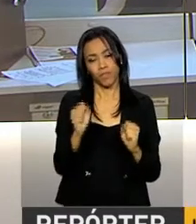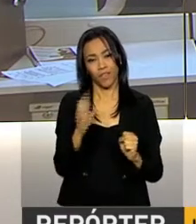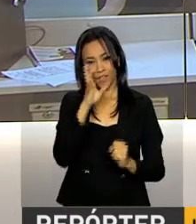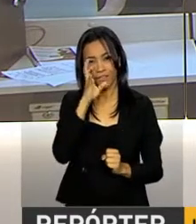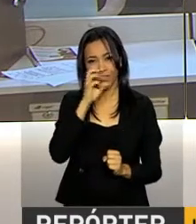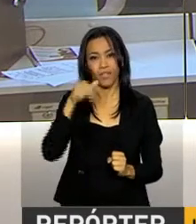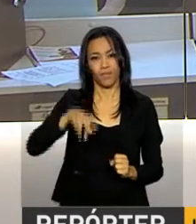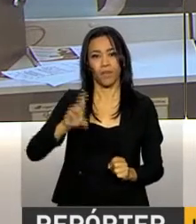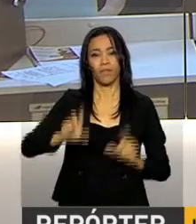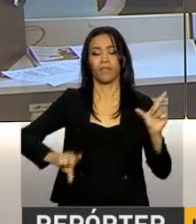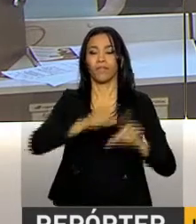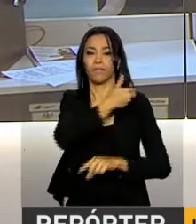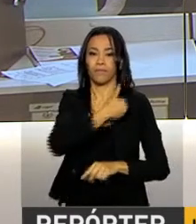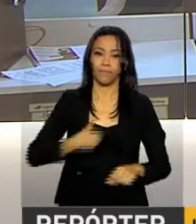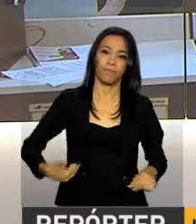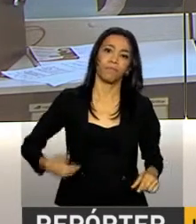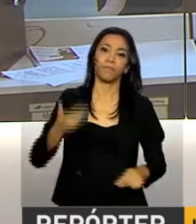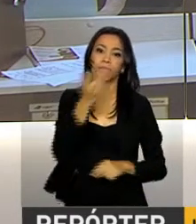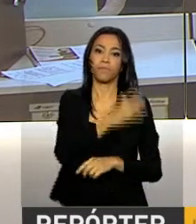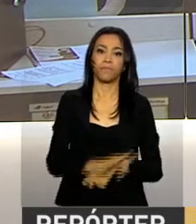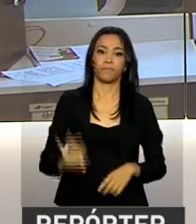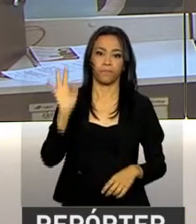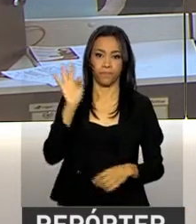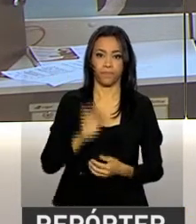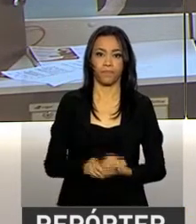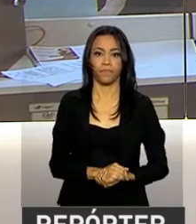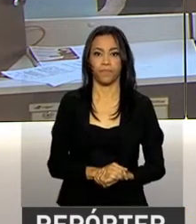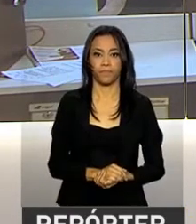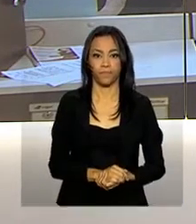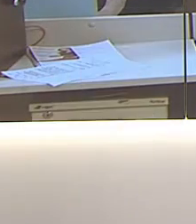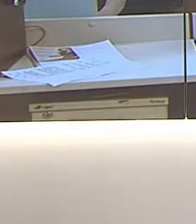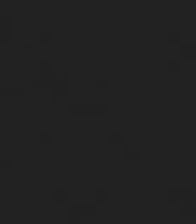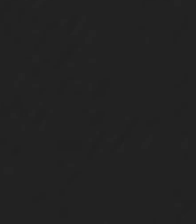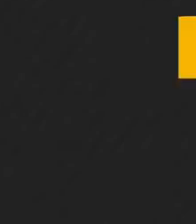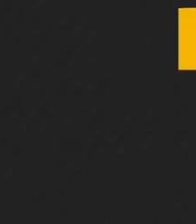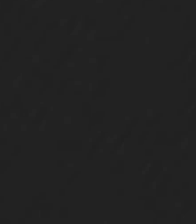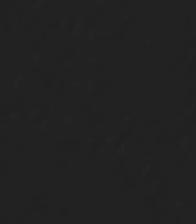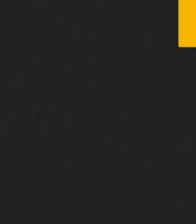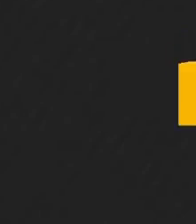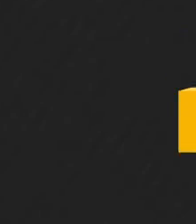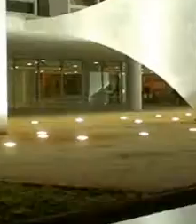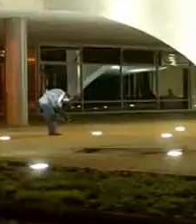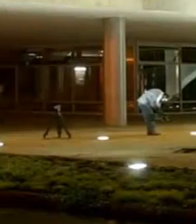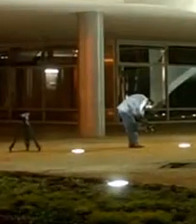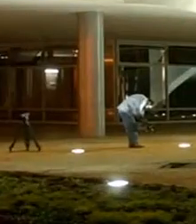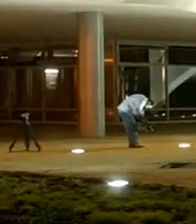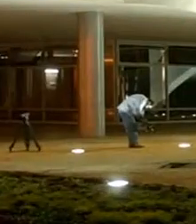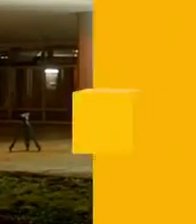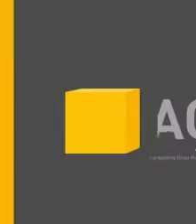com a gente aqui na NBR, a TV do Governo Federal.